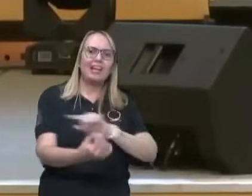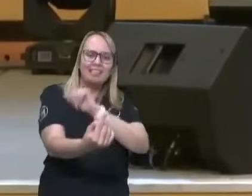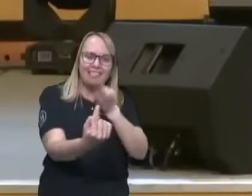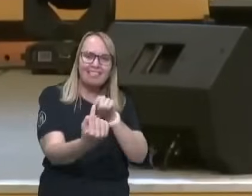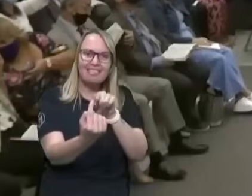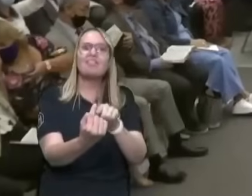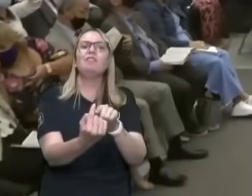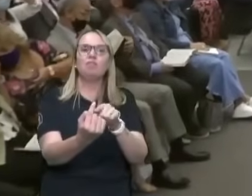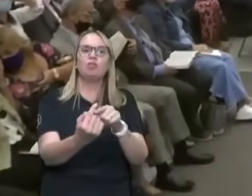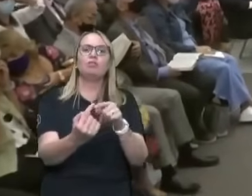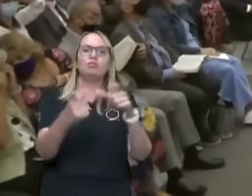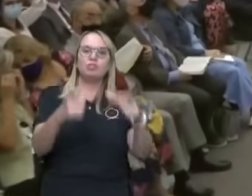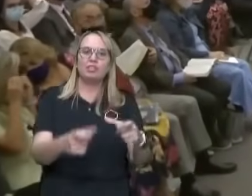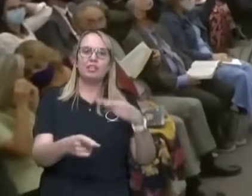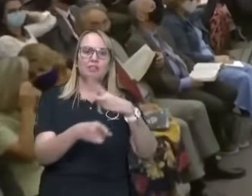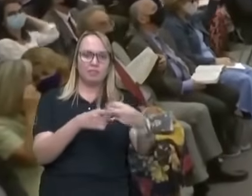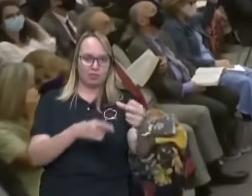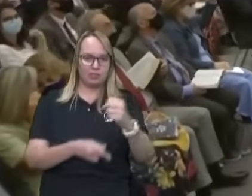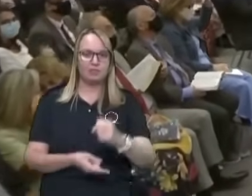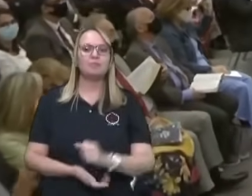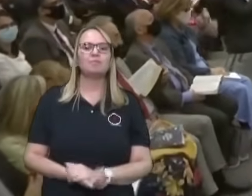vitória.